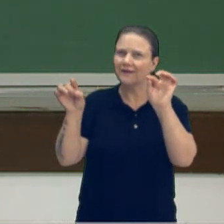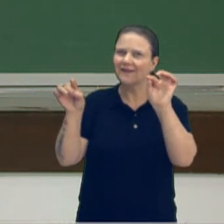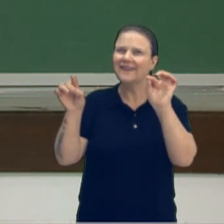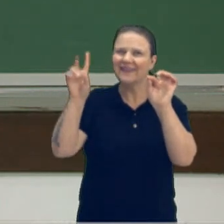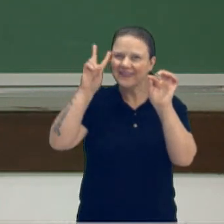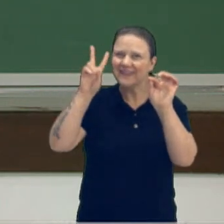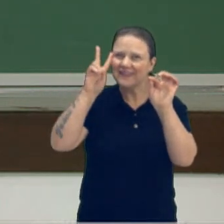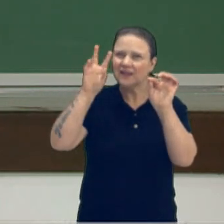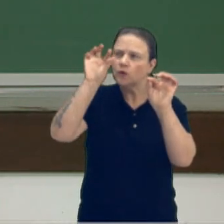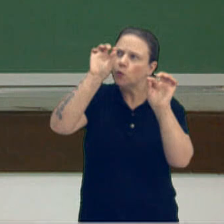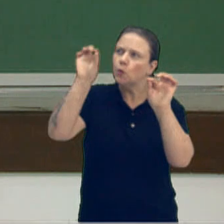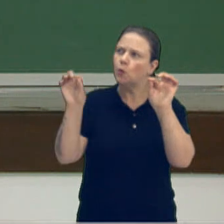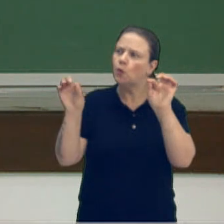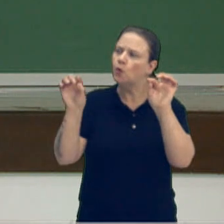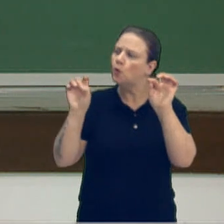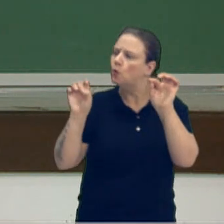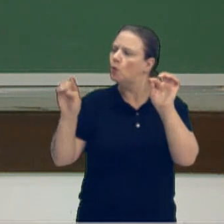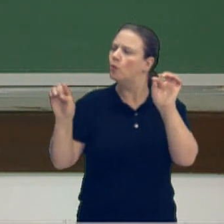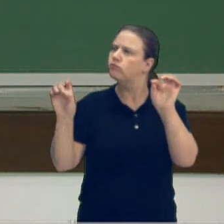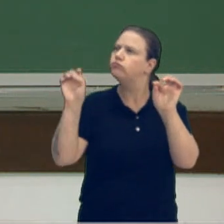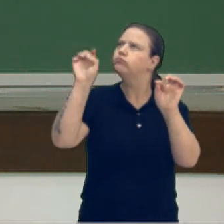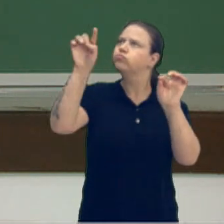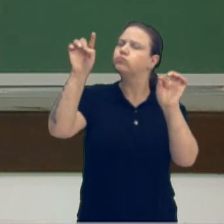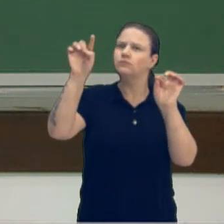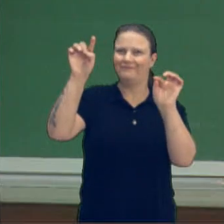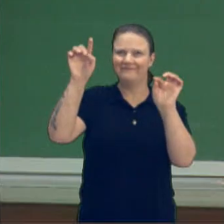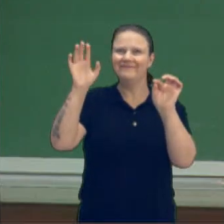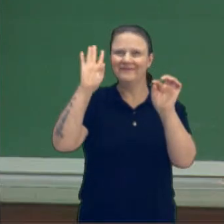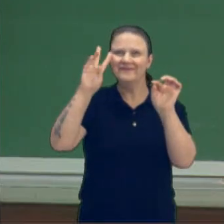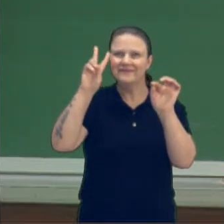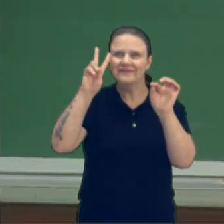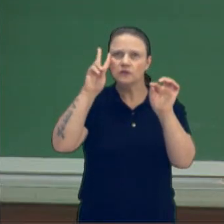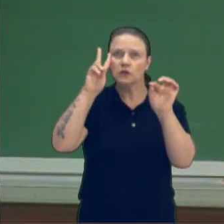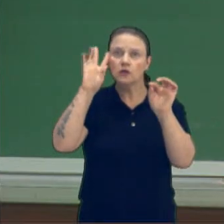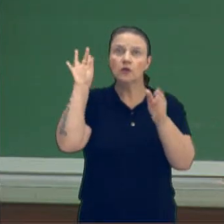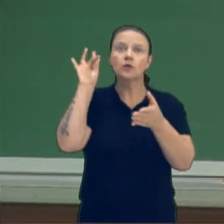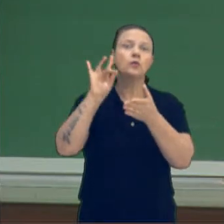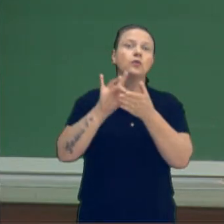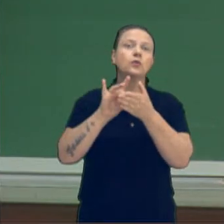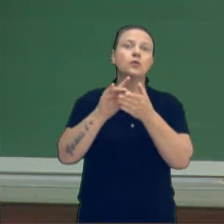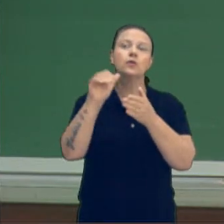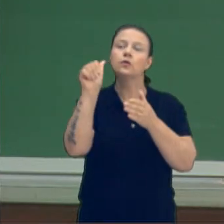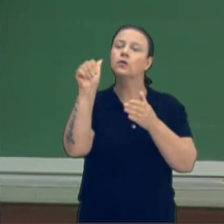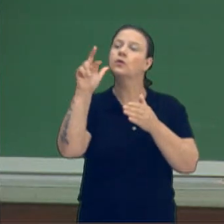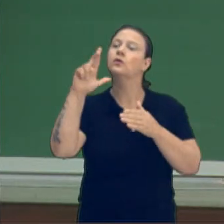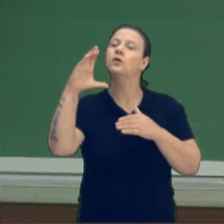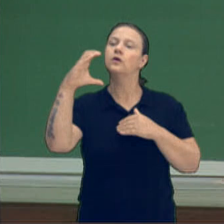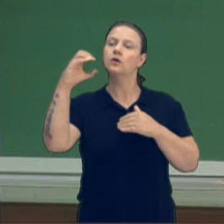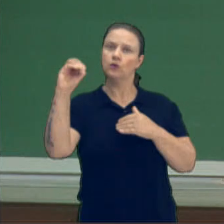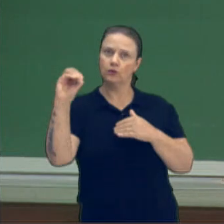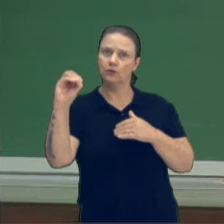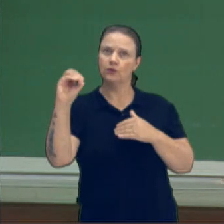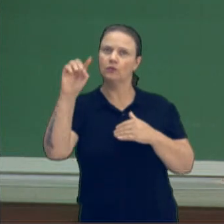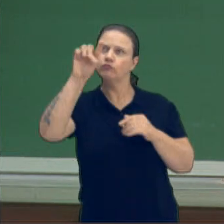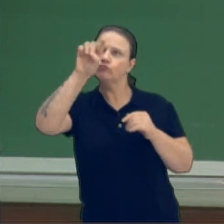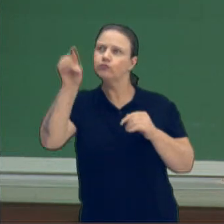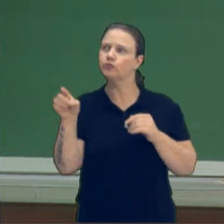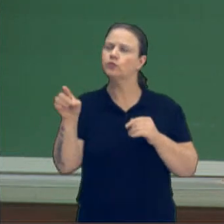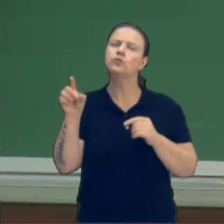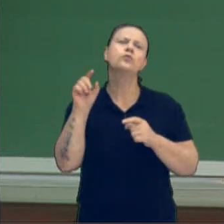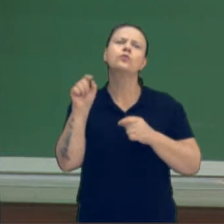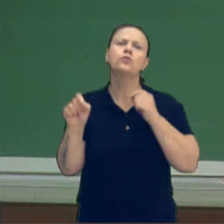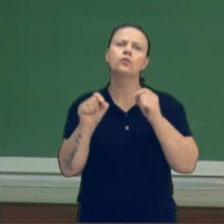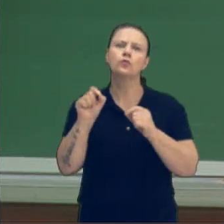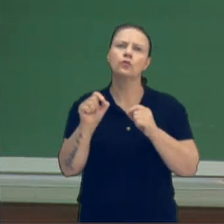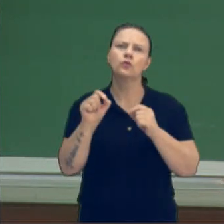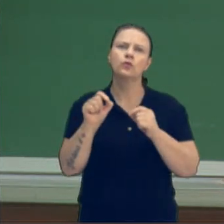e ligava esse ponto até o ponto de origem no gráfico, a gente determinava um arco. E esse arco era calculado pela medida do